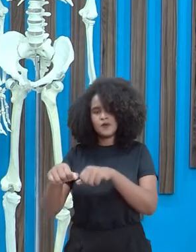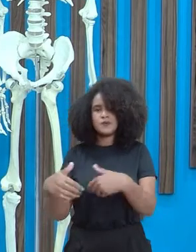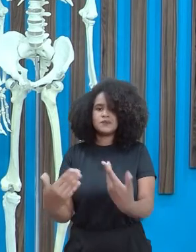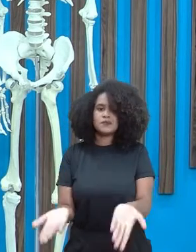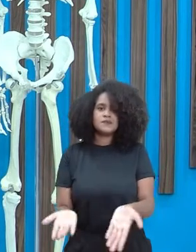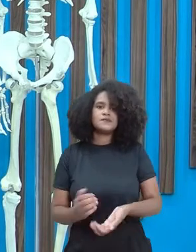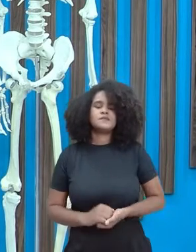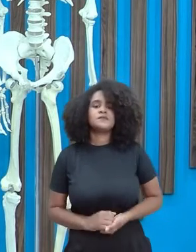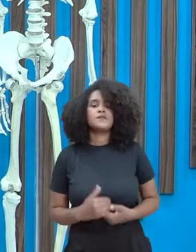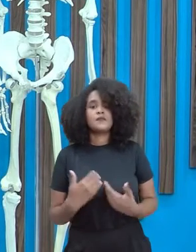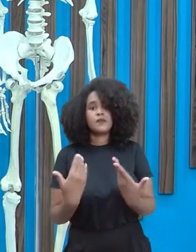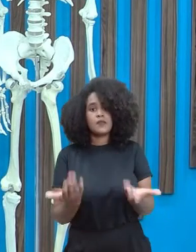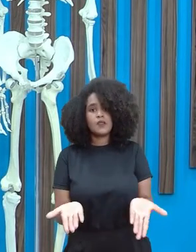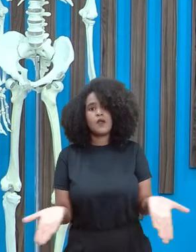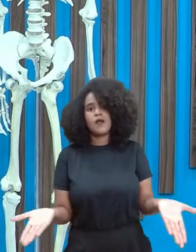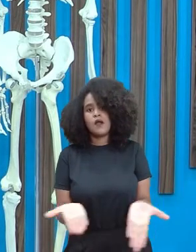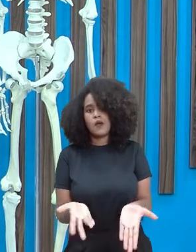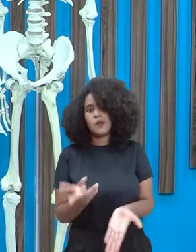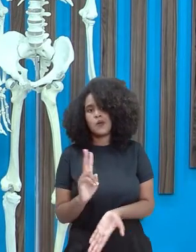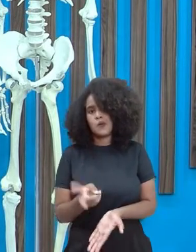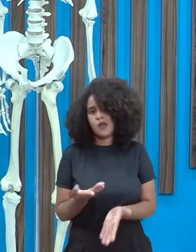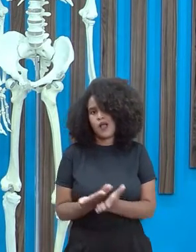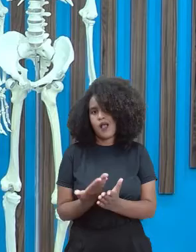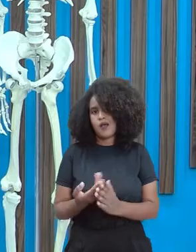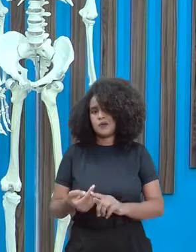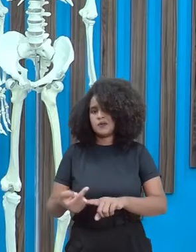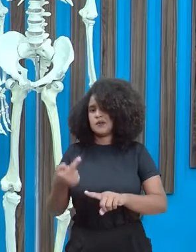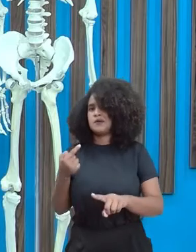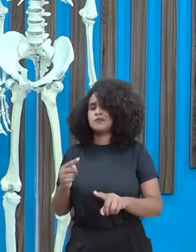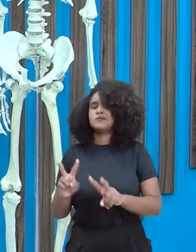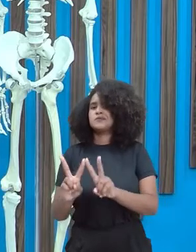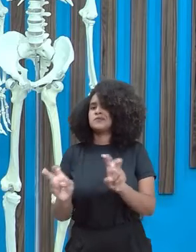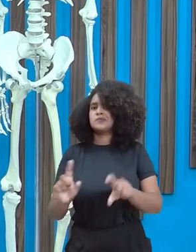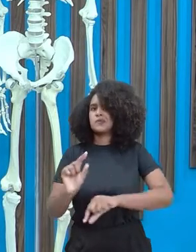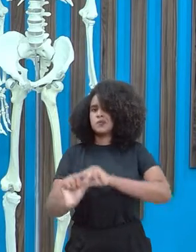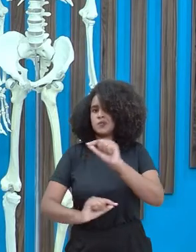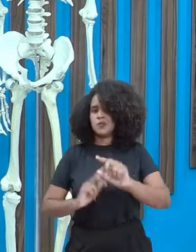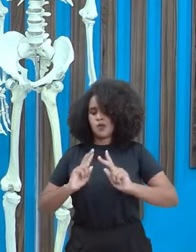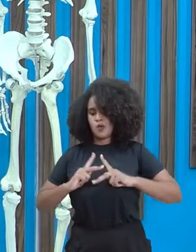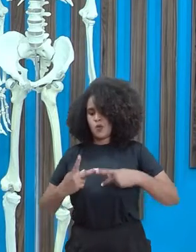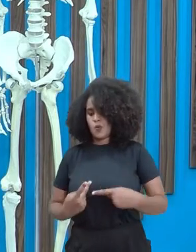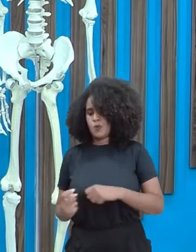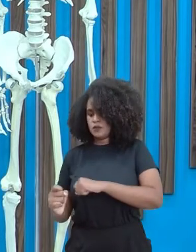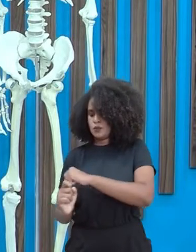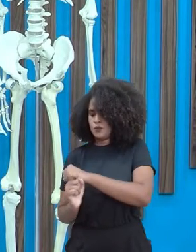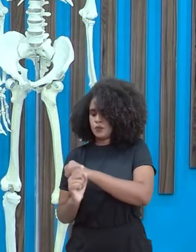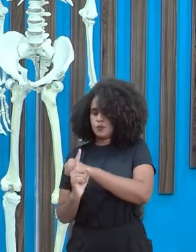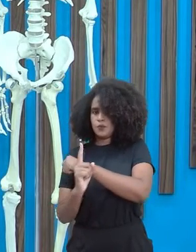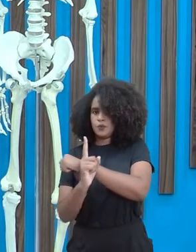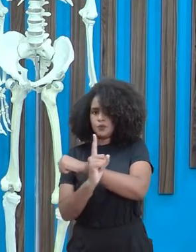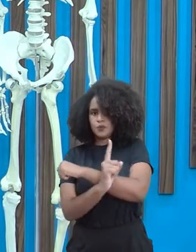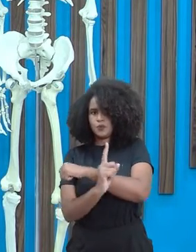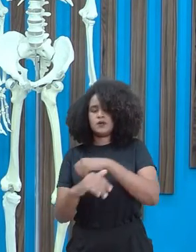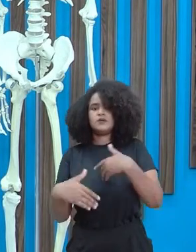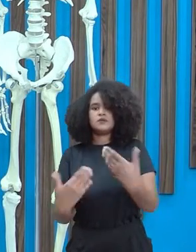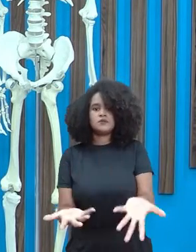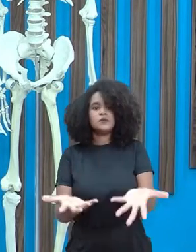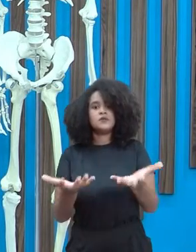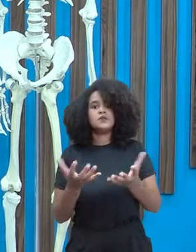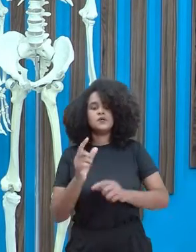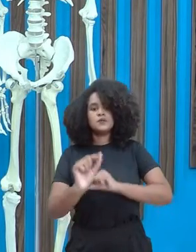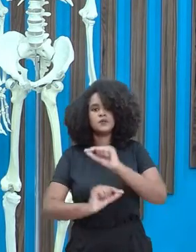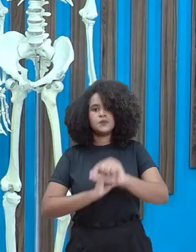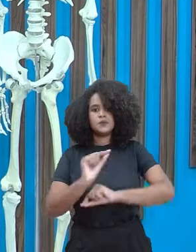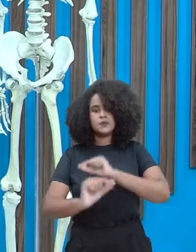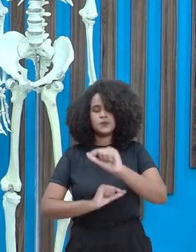para dar continuidade à nossa aula anterior, né? Falando aí a questão de evolução dos seres vivos. Mas gostaria, antes